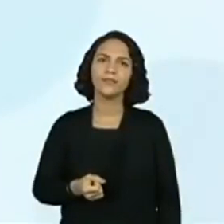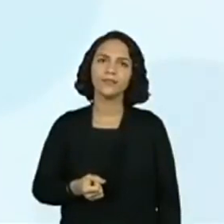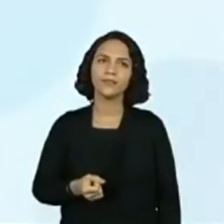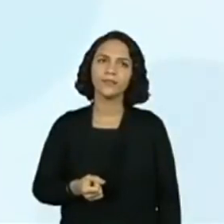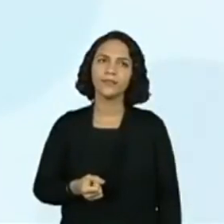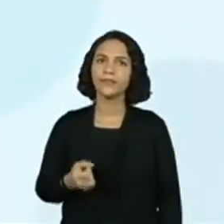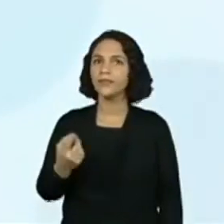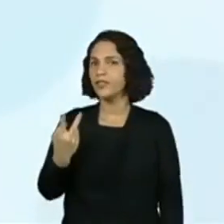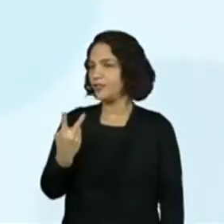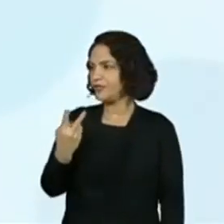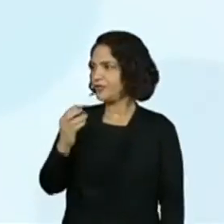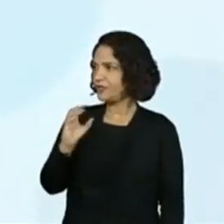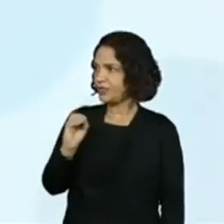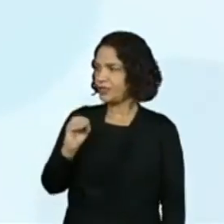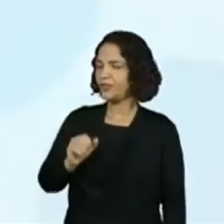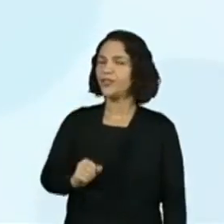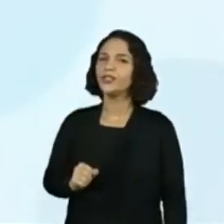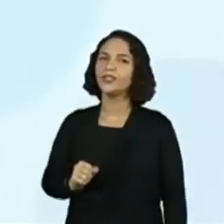mais